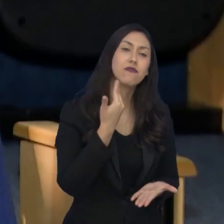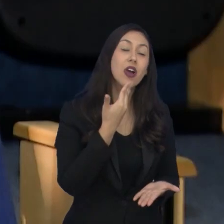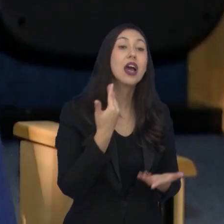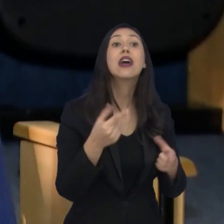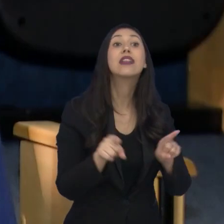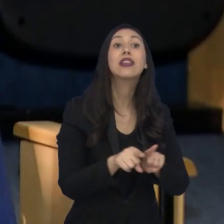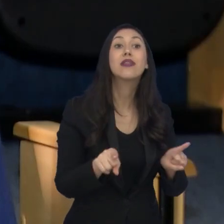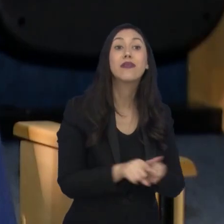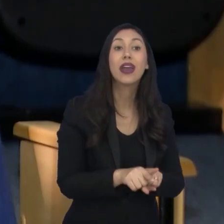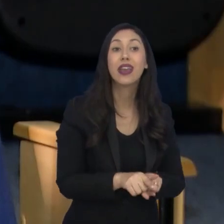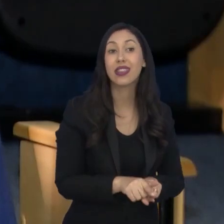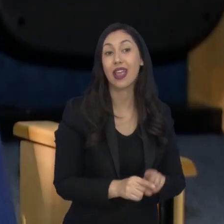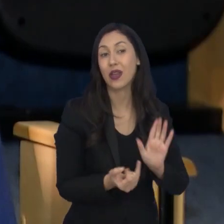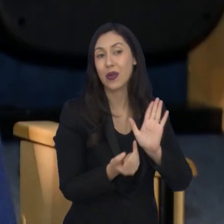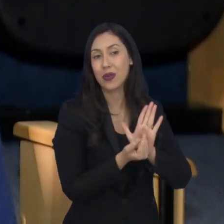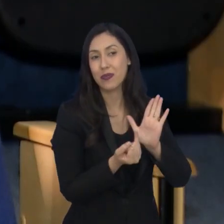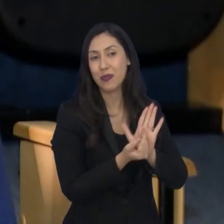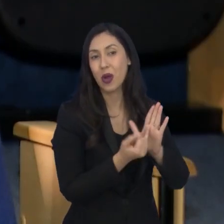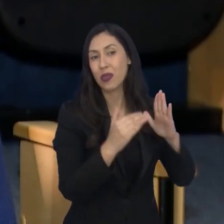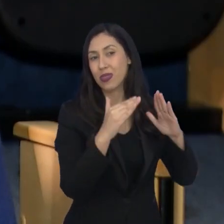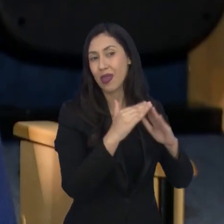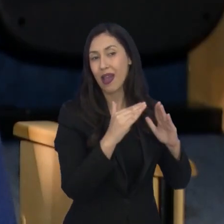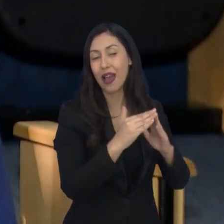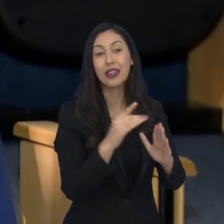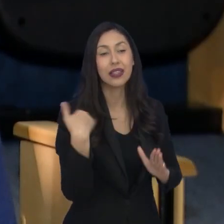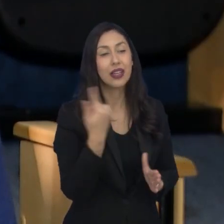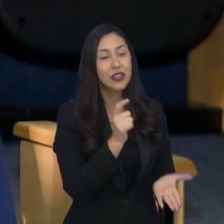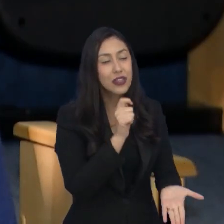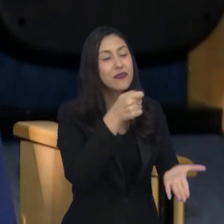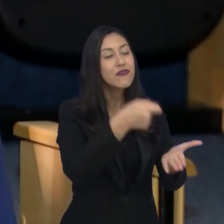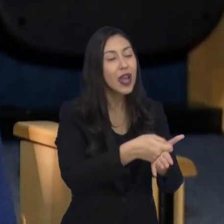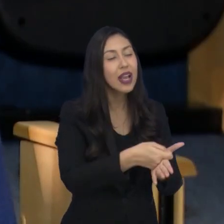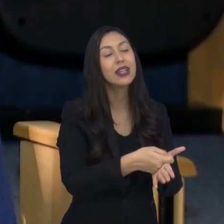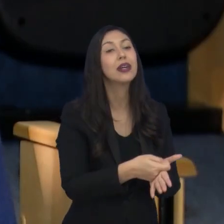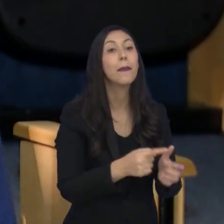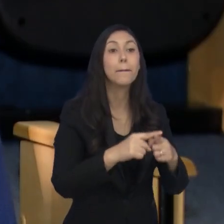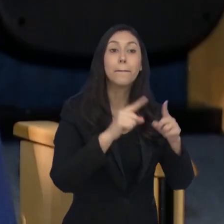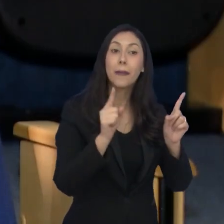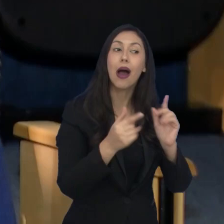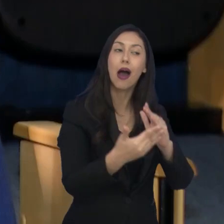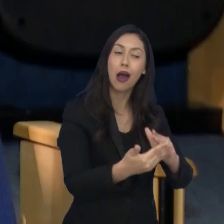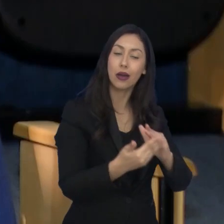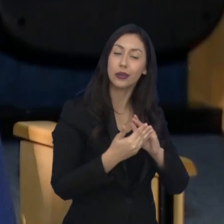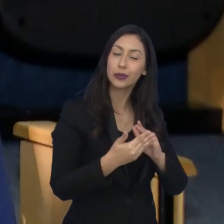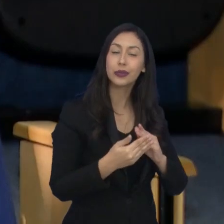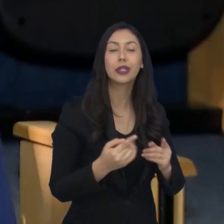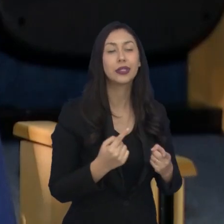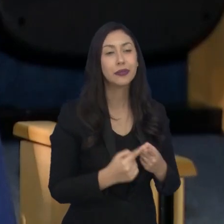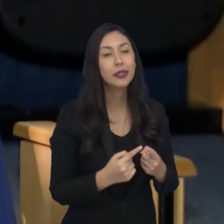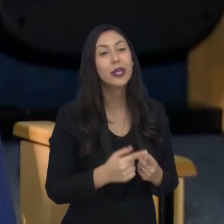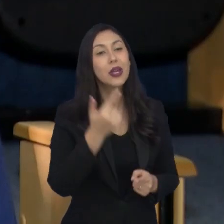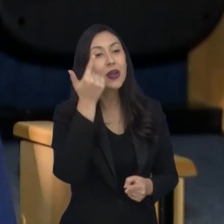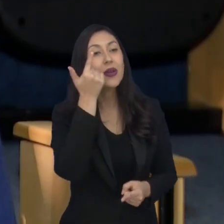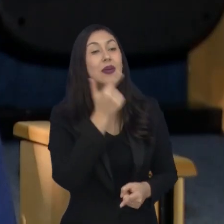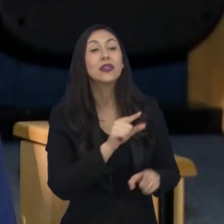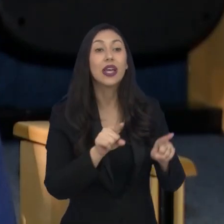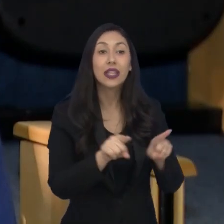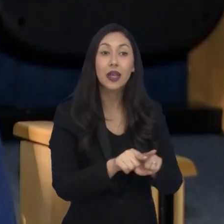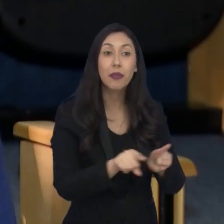também tem o IPTU, porque por mais que a gente paga, mas a gente tem a benfeitoria, porque assim a gente consegue ser